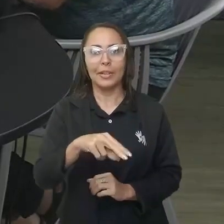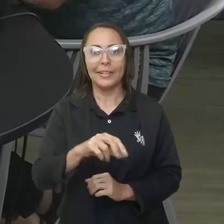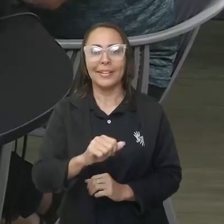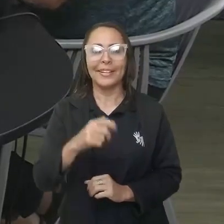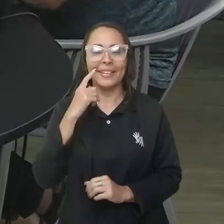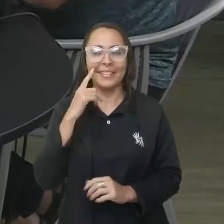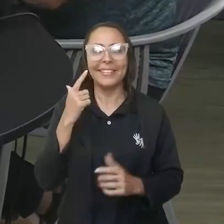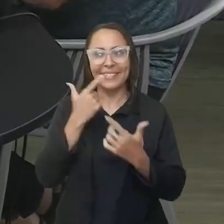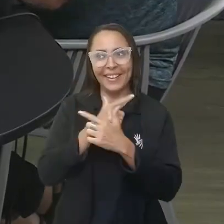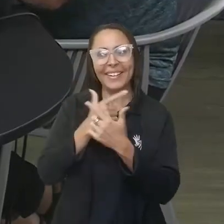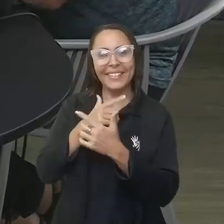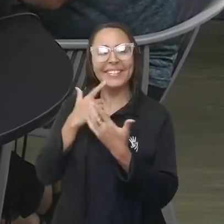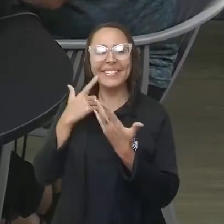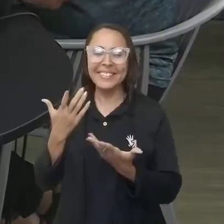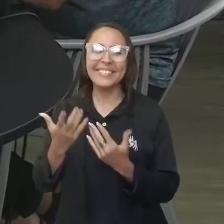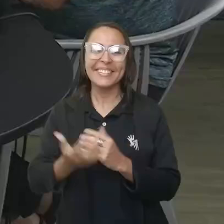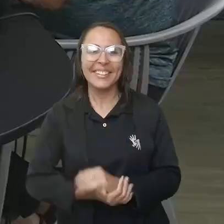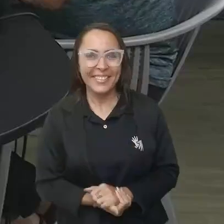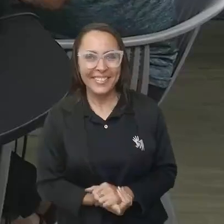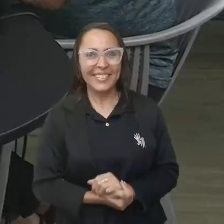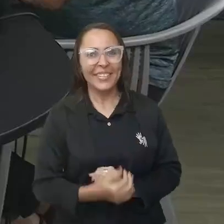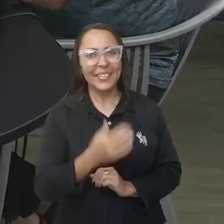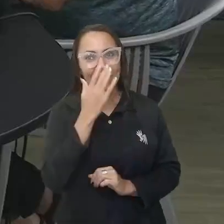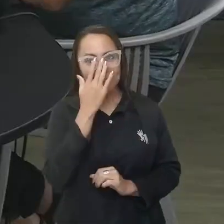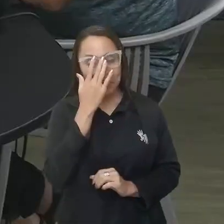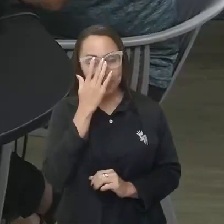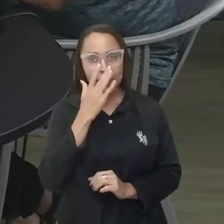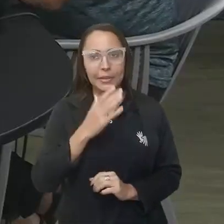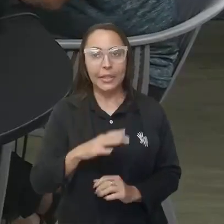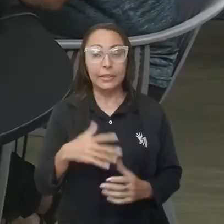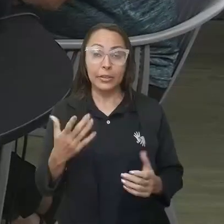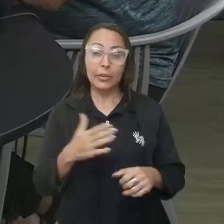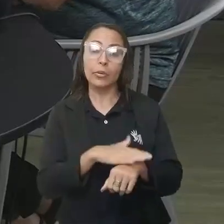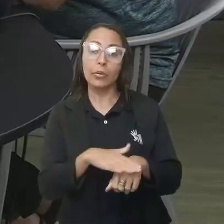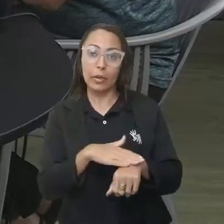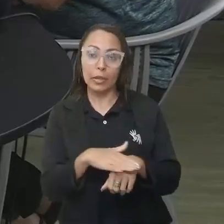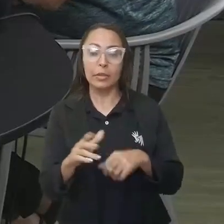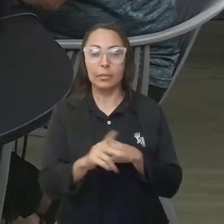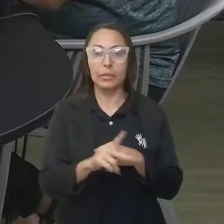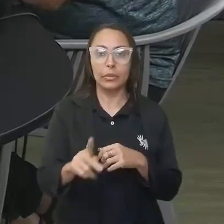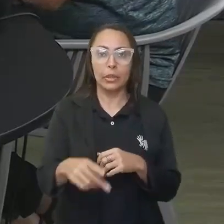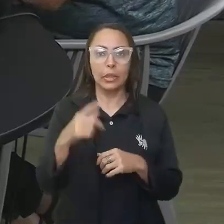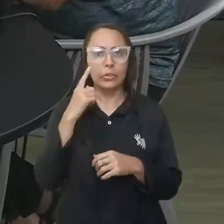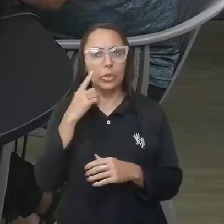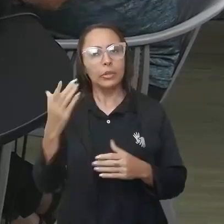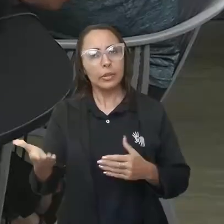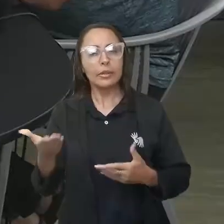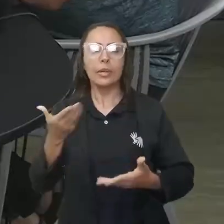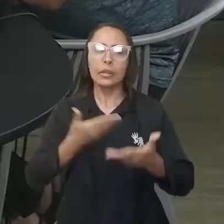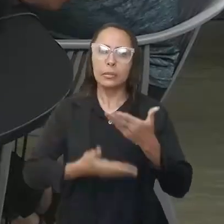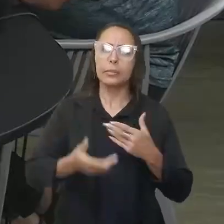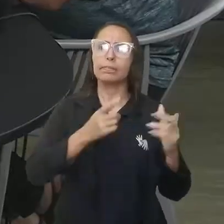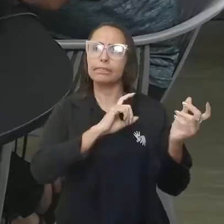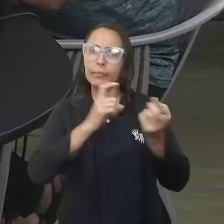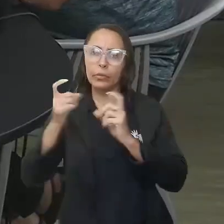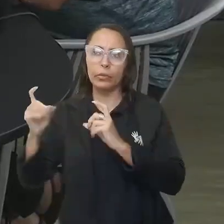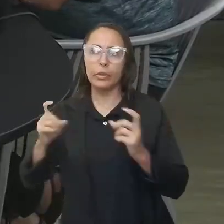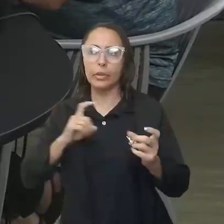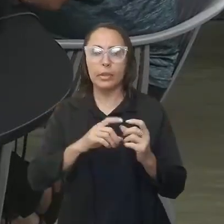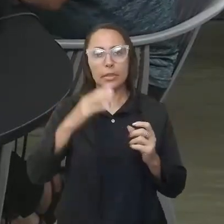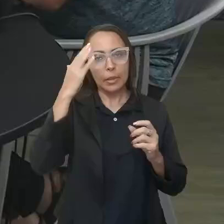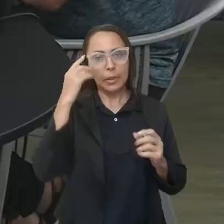assim, olhando pra minha cara. Mas isso é uma conversa, professora. A gente tá aqui só pra gente discutir mesmo, saber o